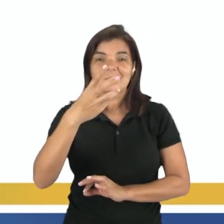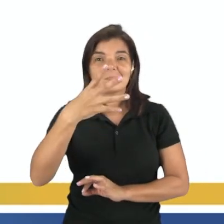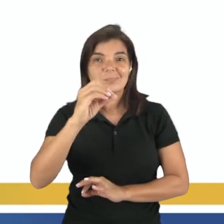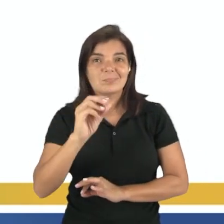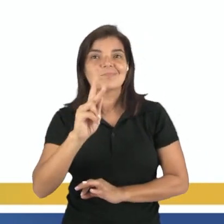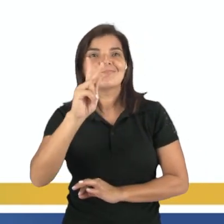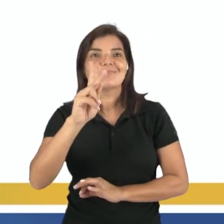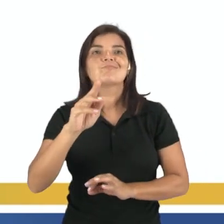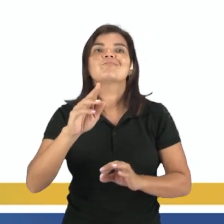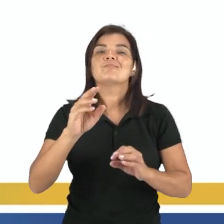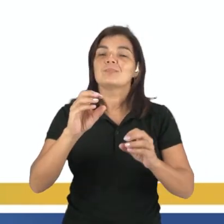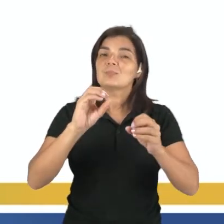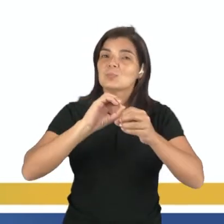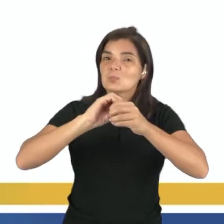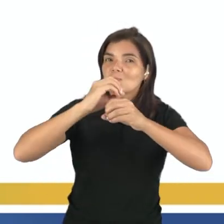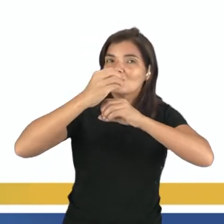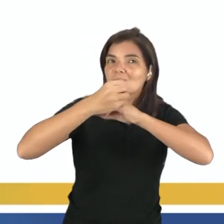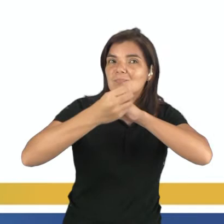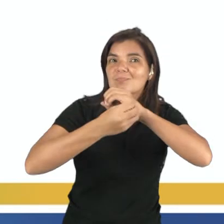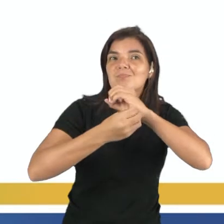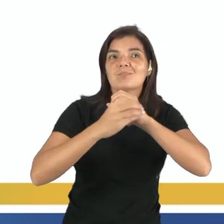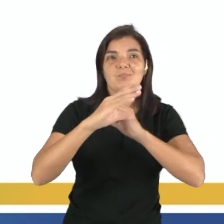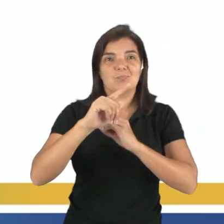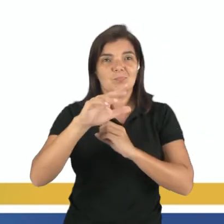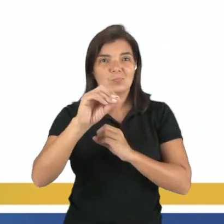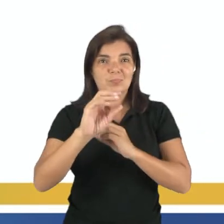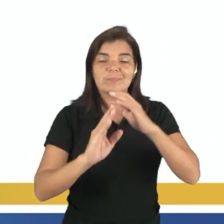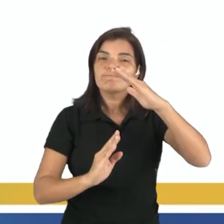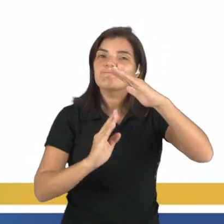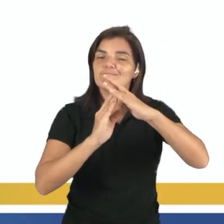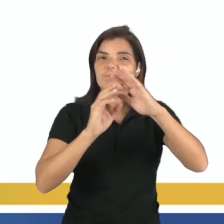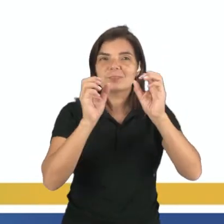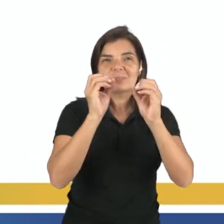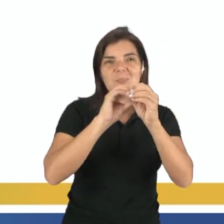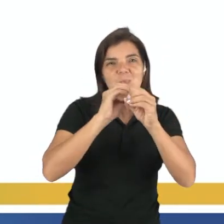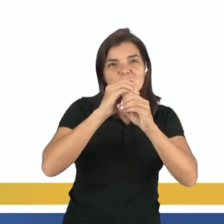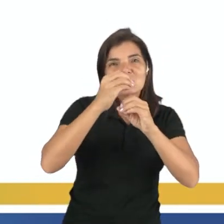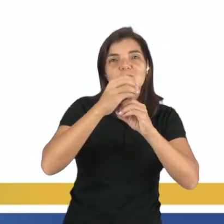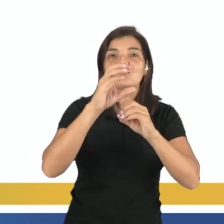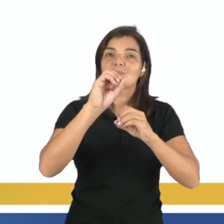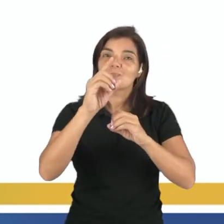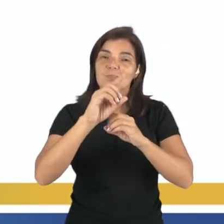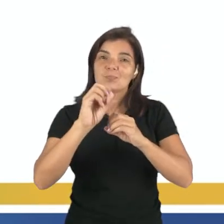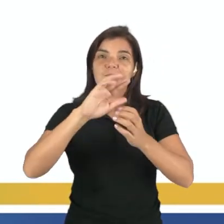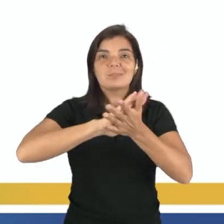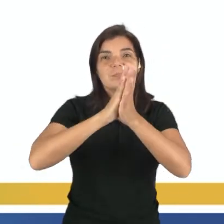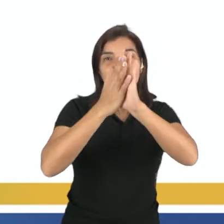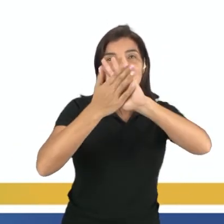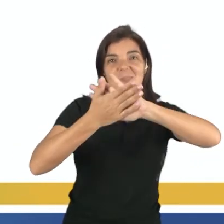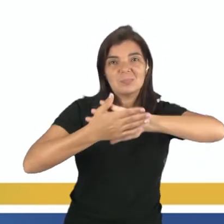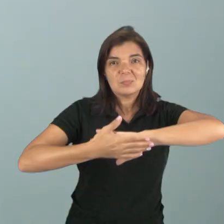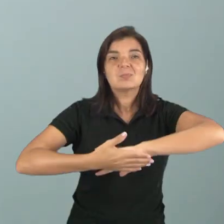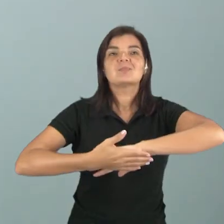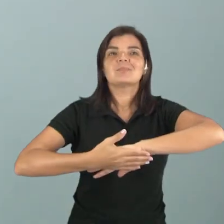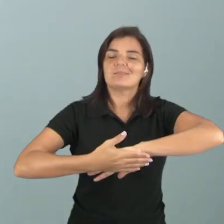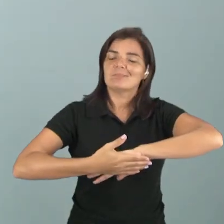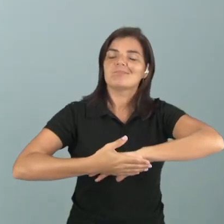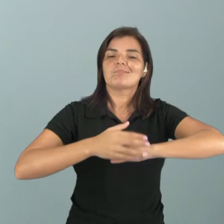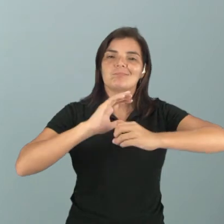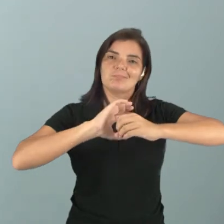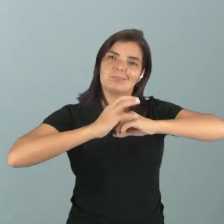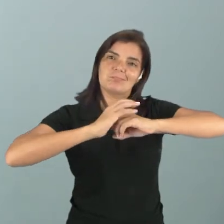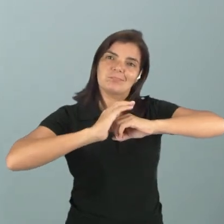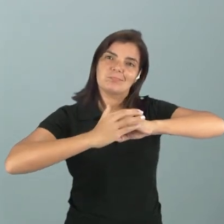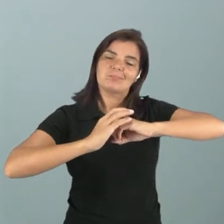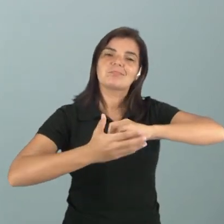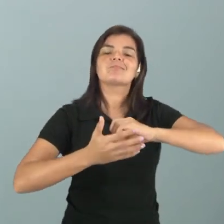40 km, e aí acaba que os átomos de cloro vão se fixar às moléculas de ozônio, causando o quê? Causando a destruição